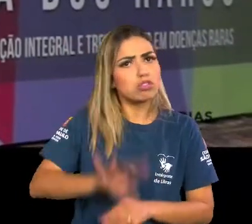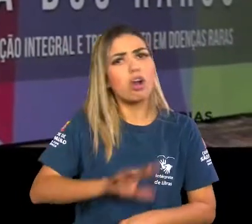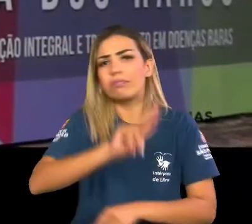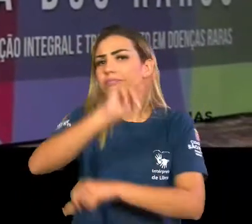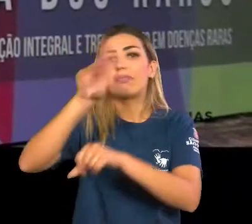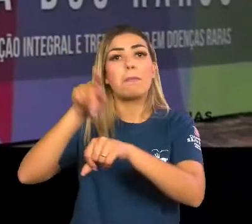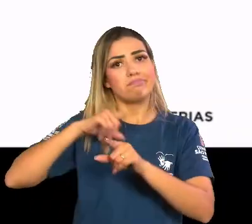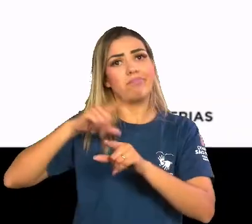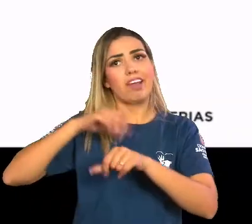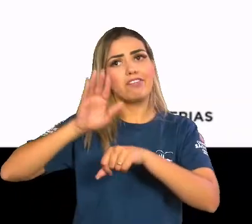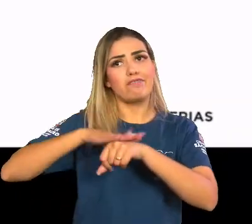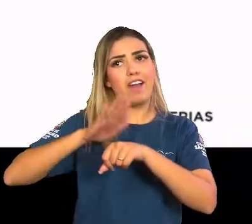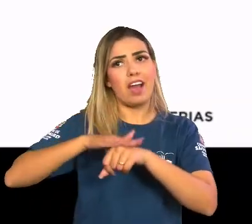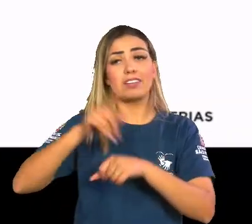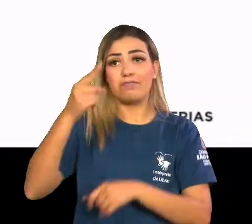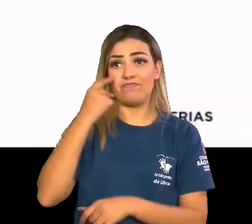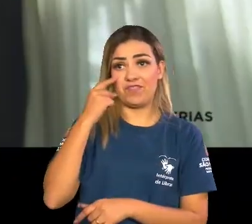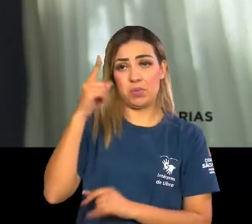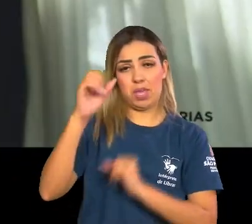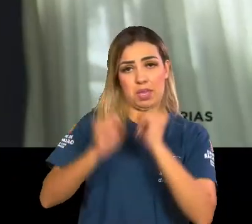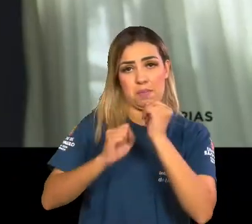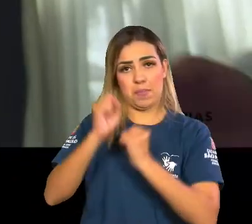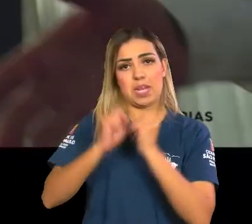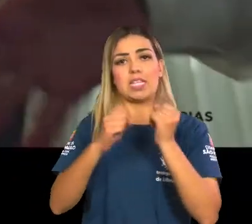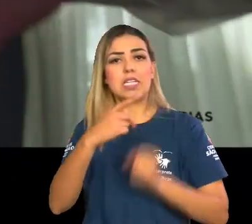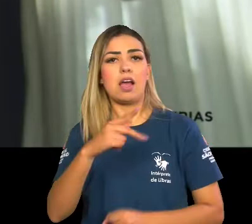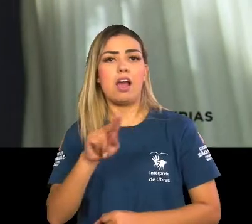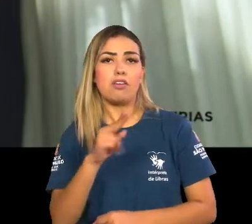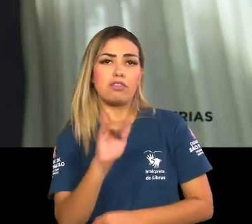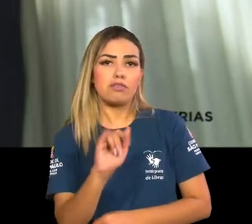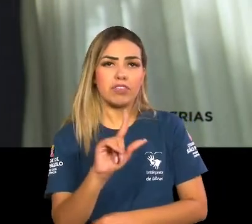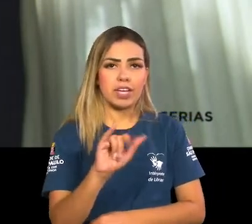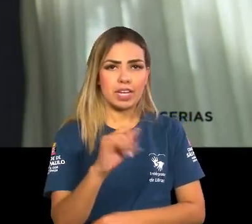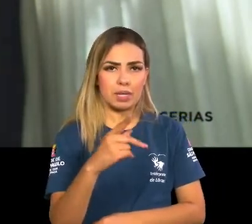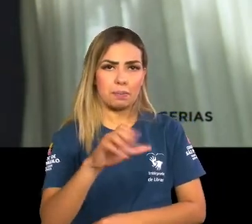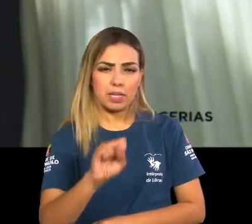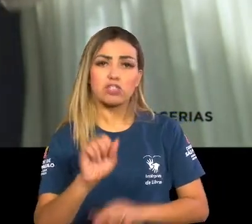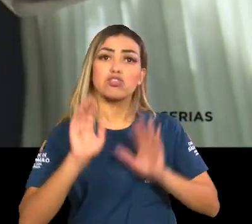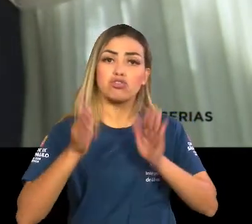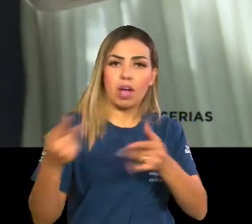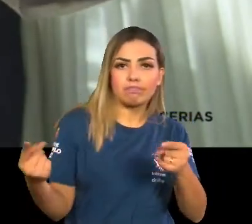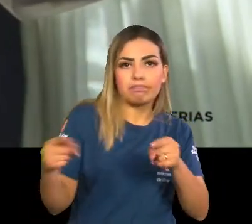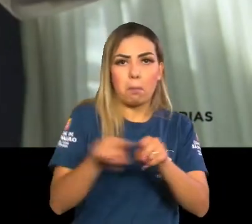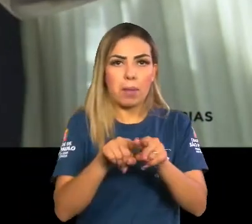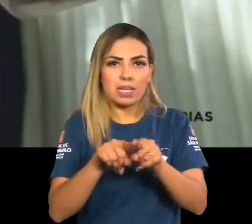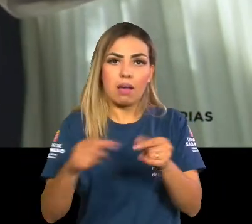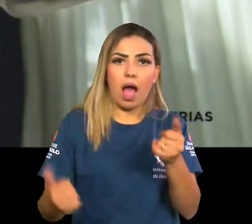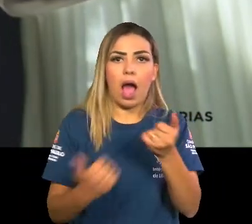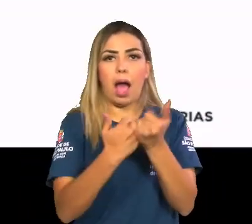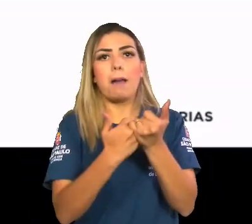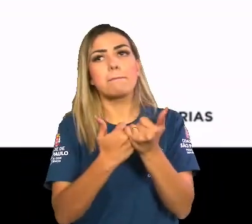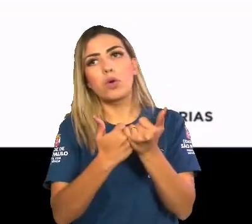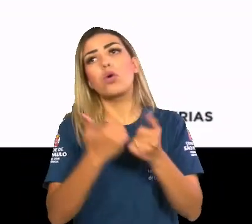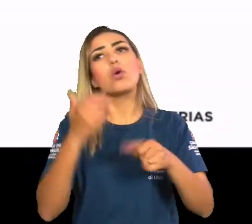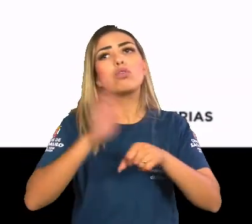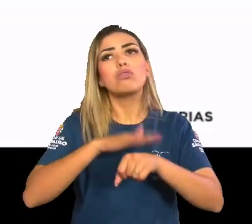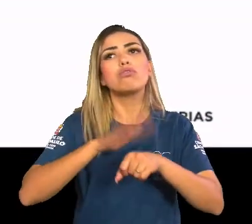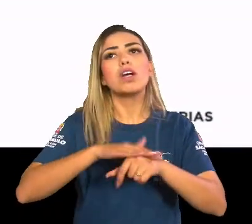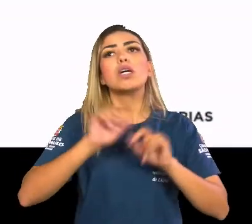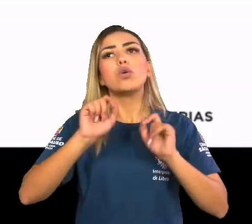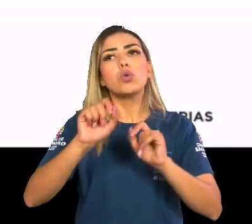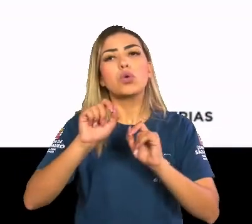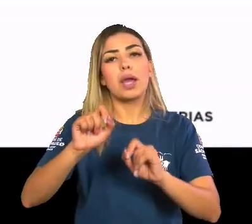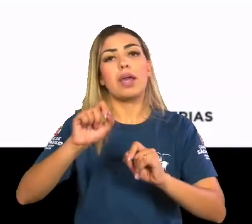outros países. Junto à Philips Latam, assinou um contrato de parceria para a criação de um centro de estudo do sono e